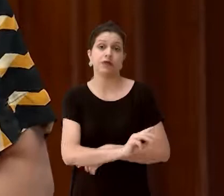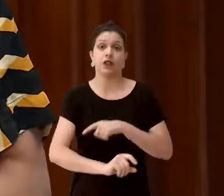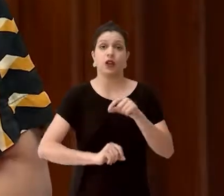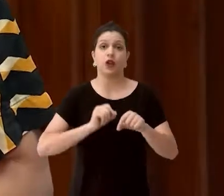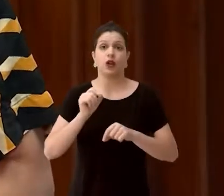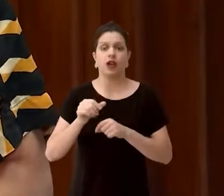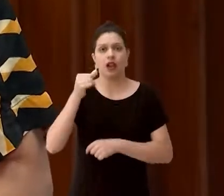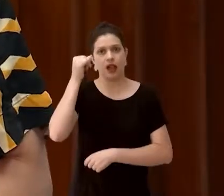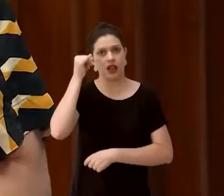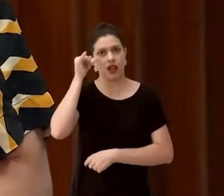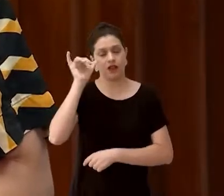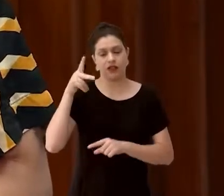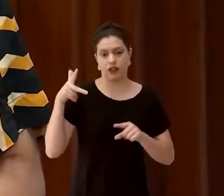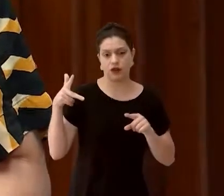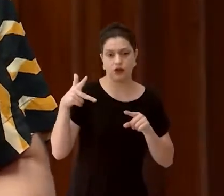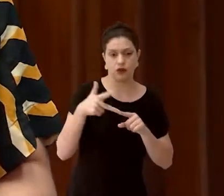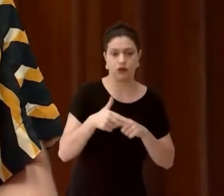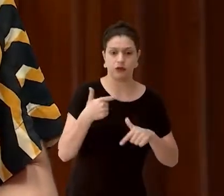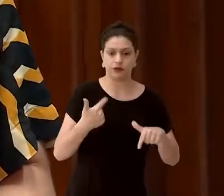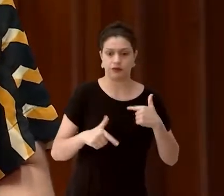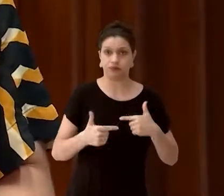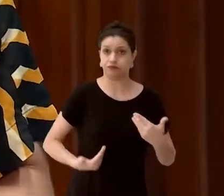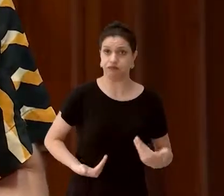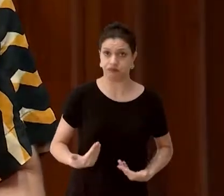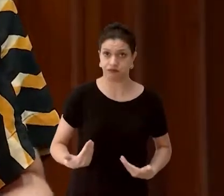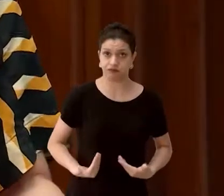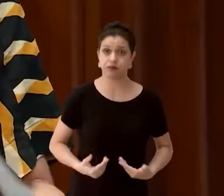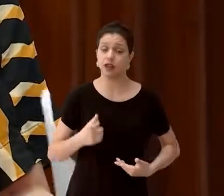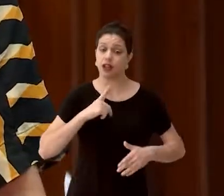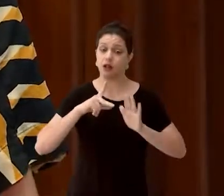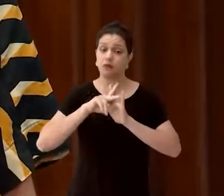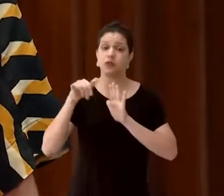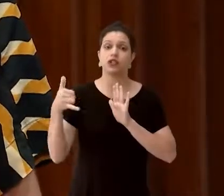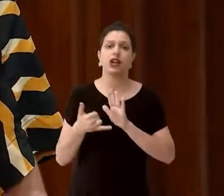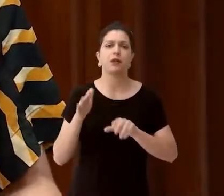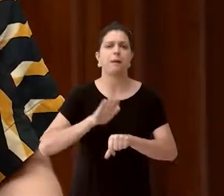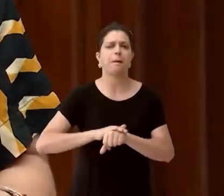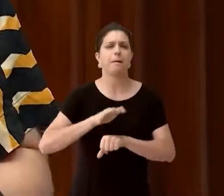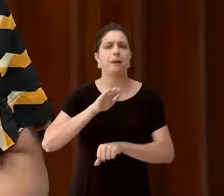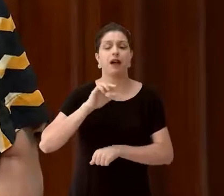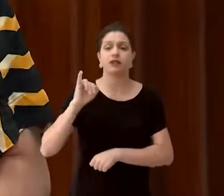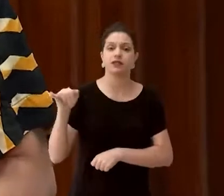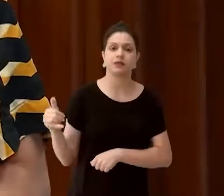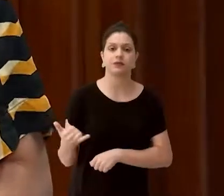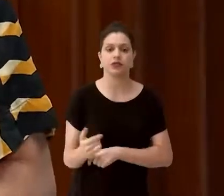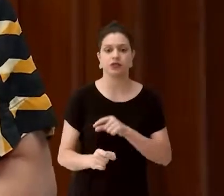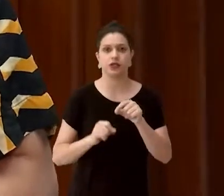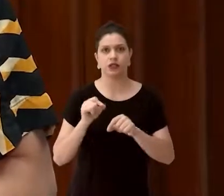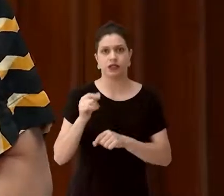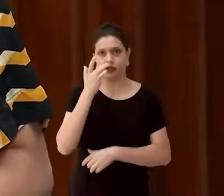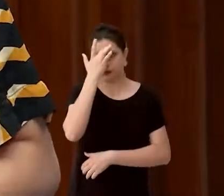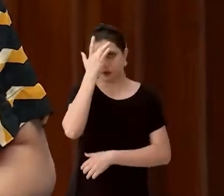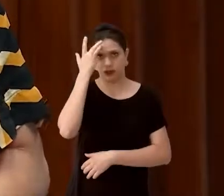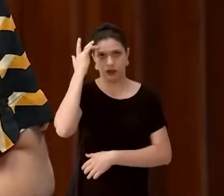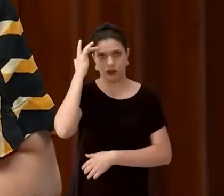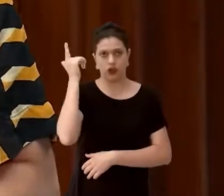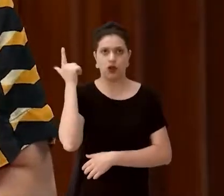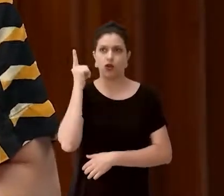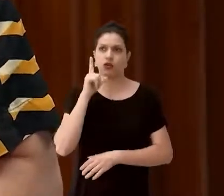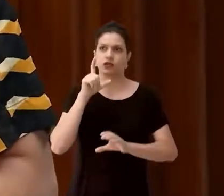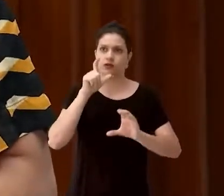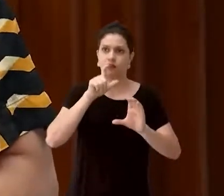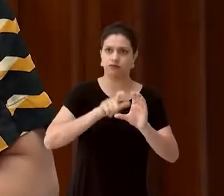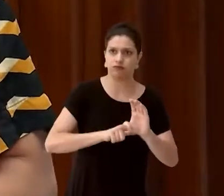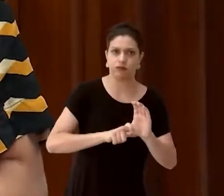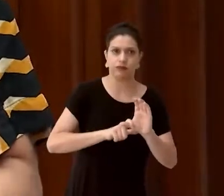cortes dos serviços essenciais. O projeto oferece mais uma oportunidade para o consumidor inadimplente de quitar os seus